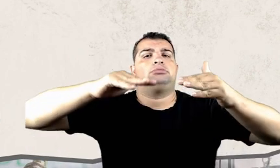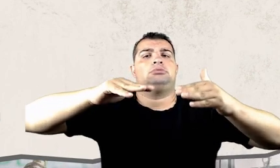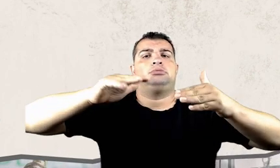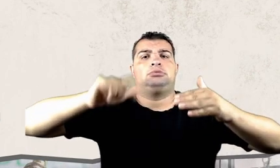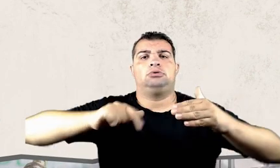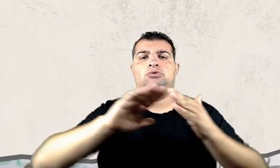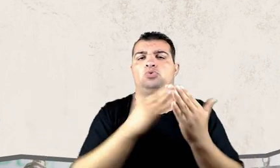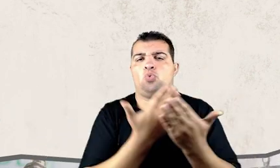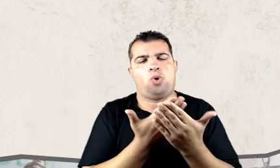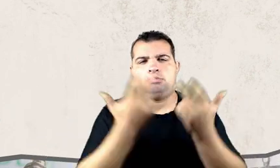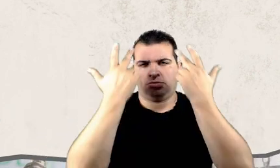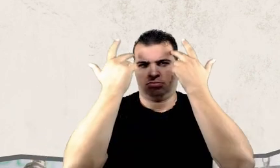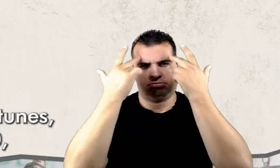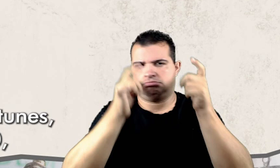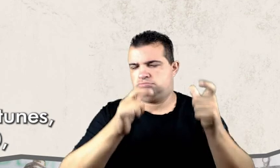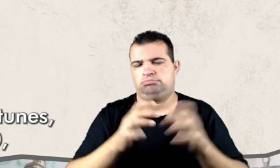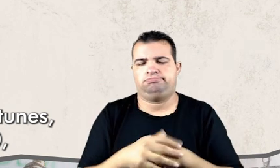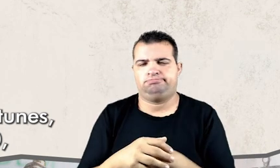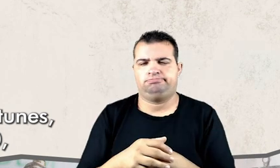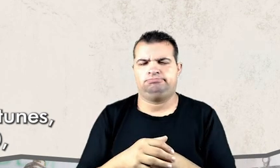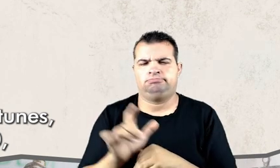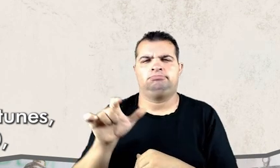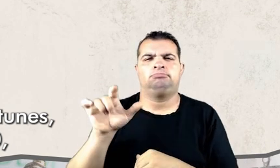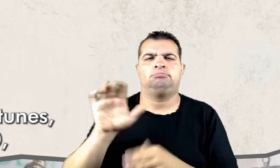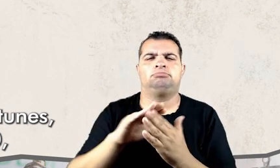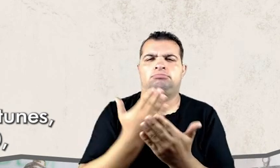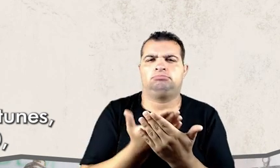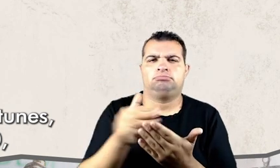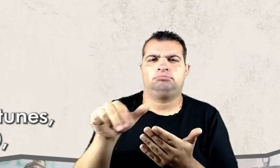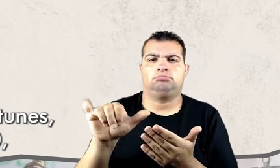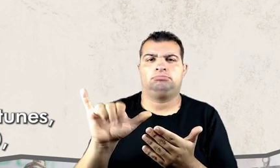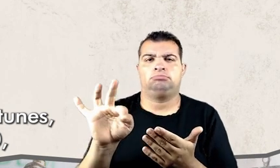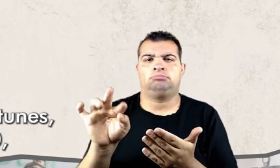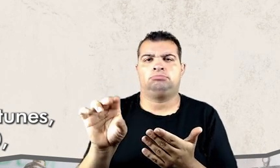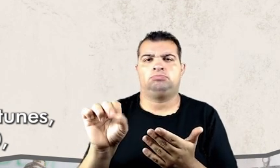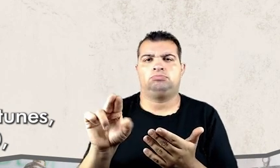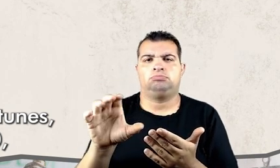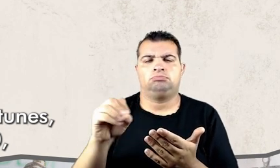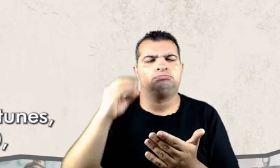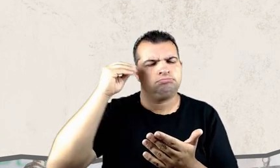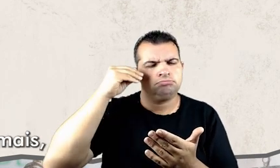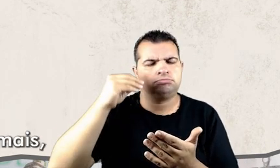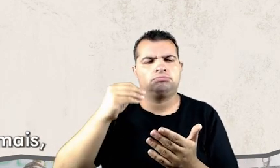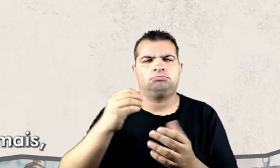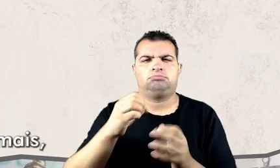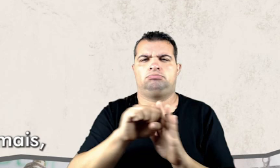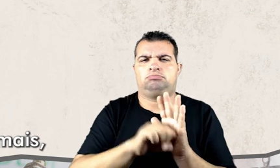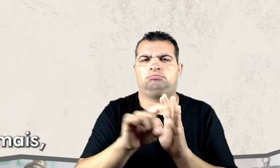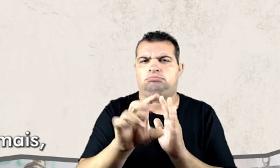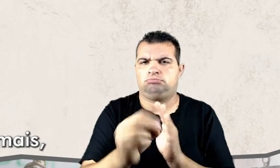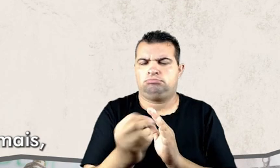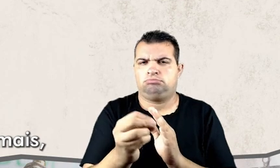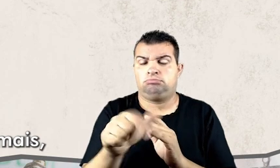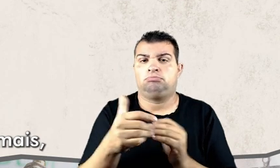desenvolveu foi a escola normal. Segundo a psicóloga Mitsuko Antunes, ainda no início do século XX, a psicologia